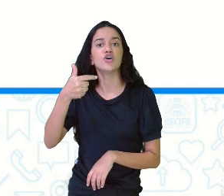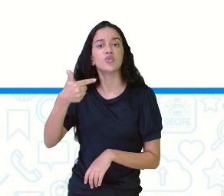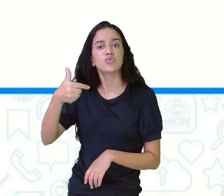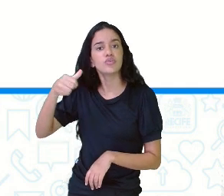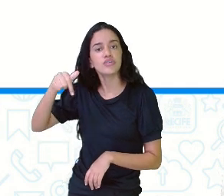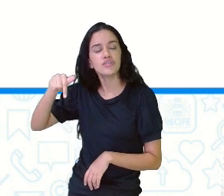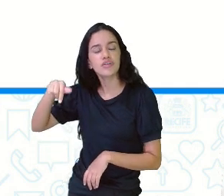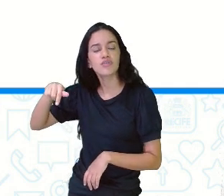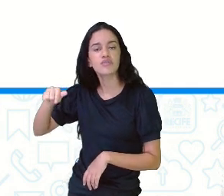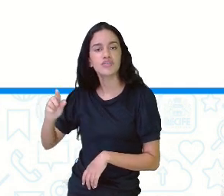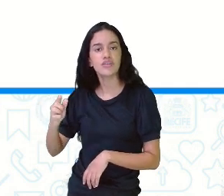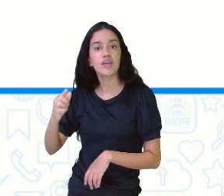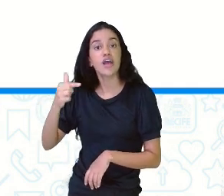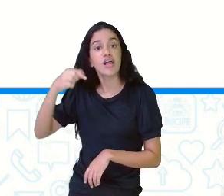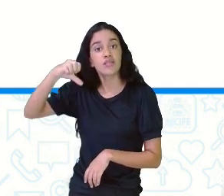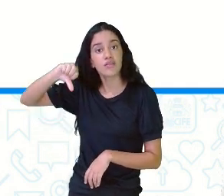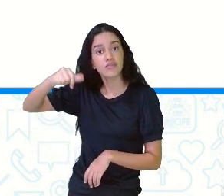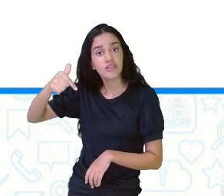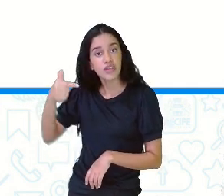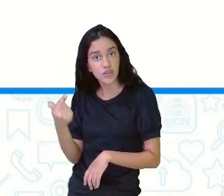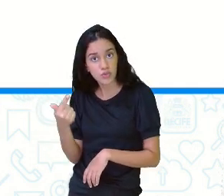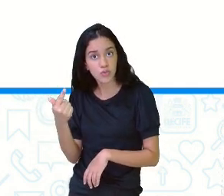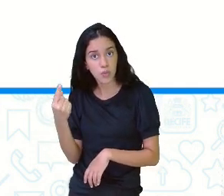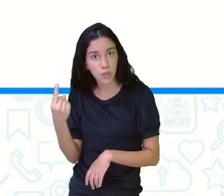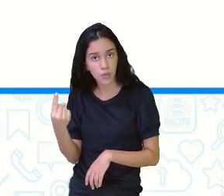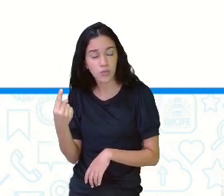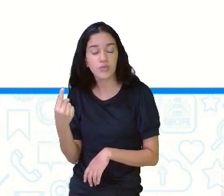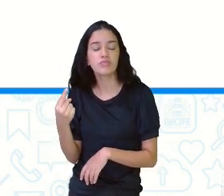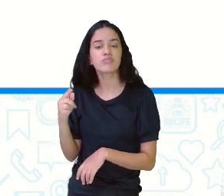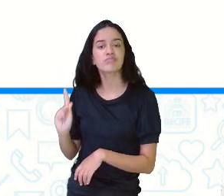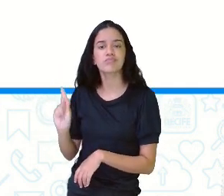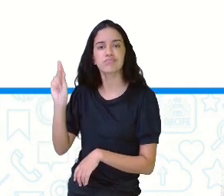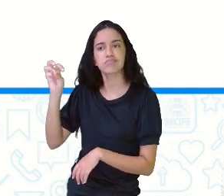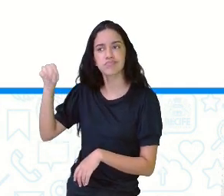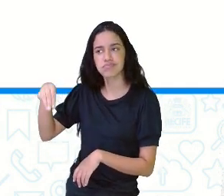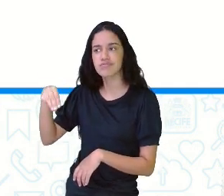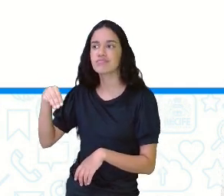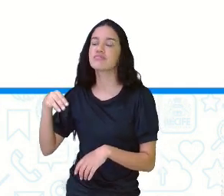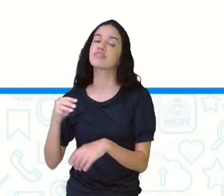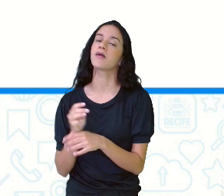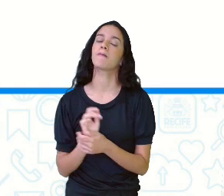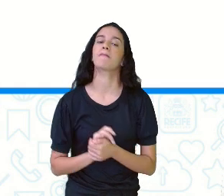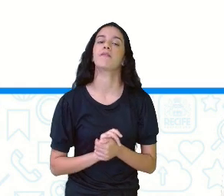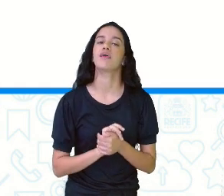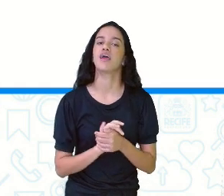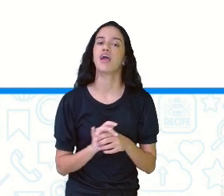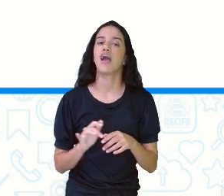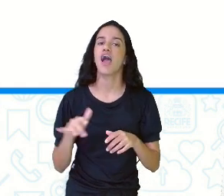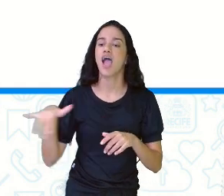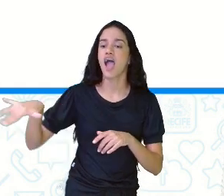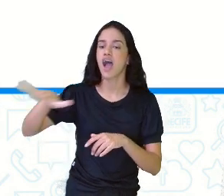1.544.291 quilômetros quadrados, constituída por 9 estados, sendo, portanto, a